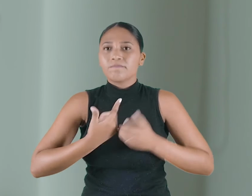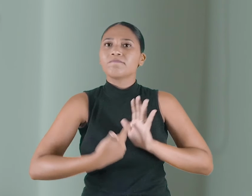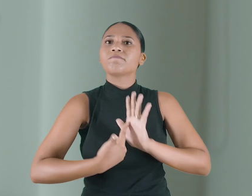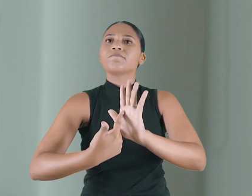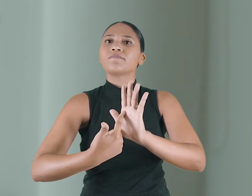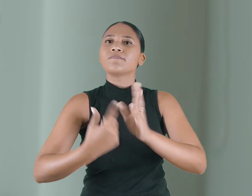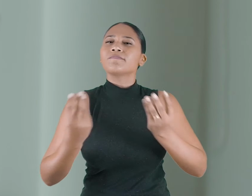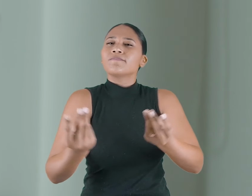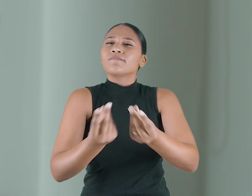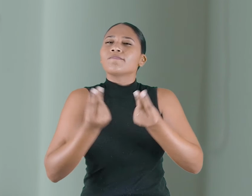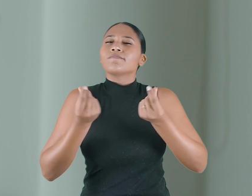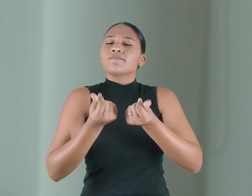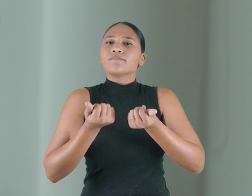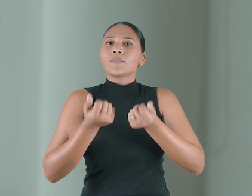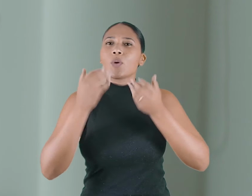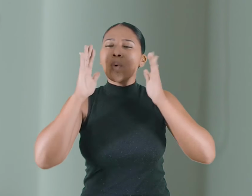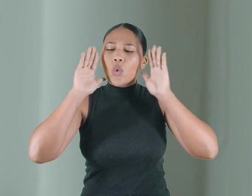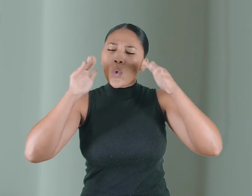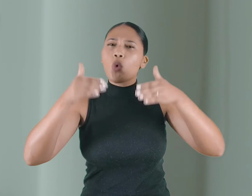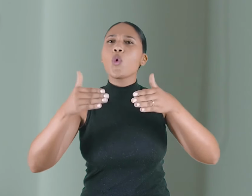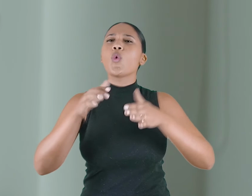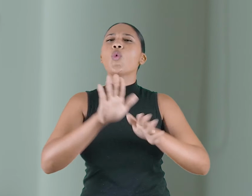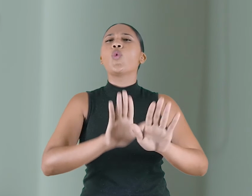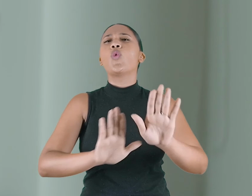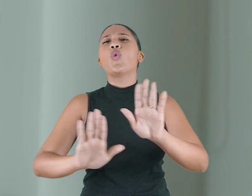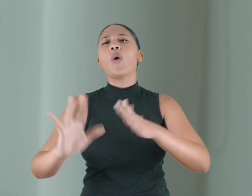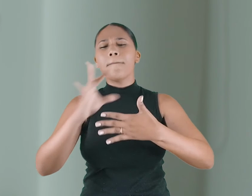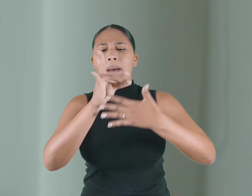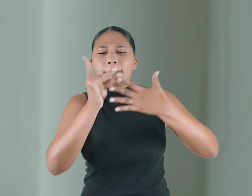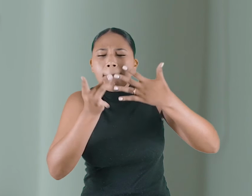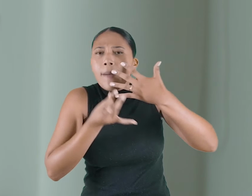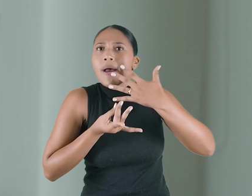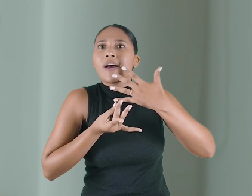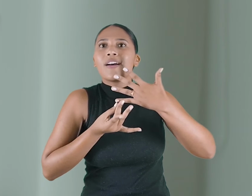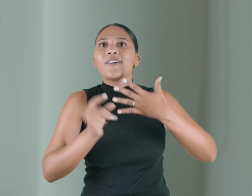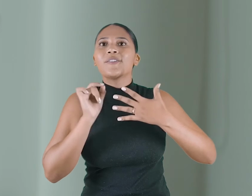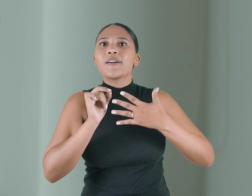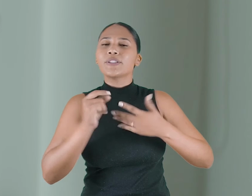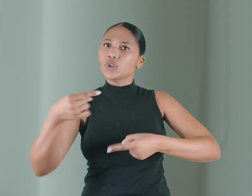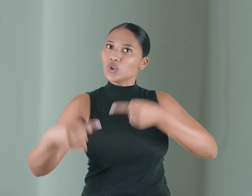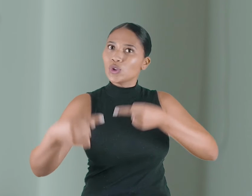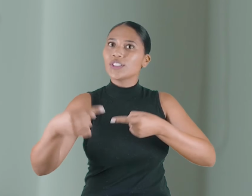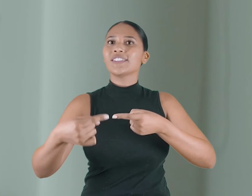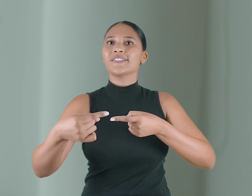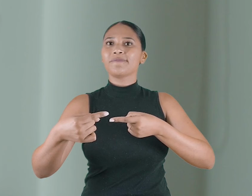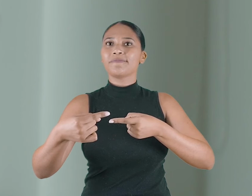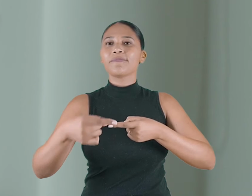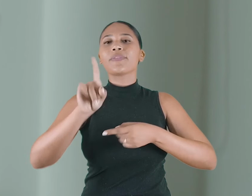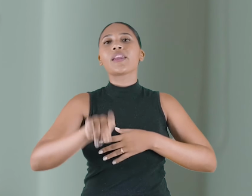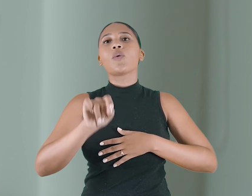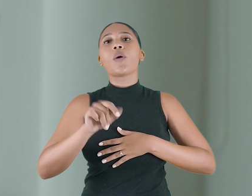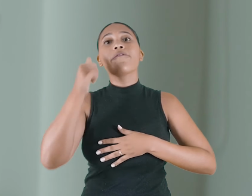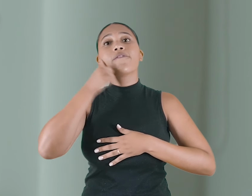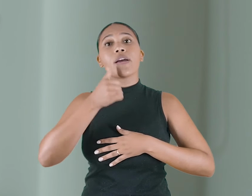poética extremamente preciosa, extremamente cuidadosa, né, para discutir justamente